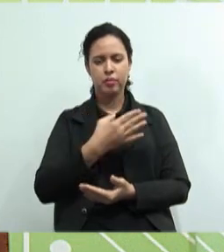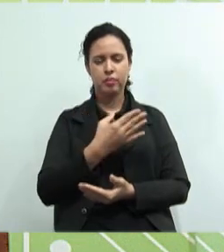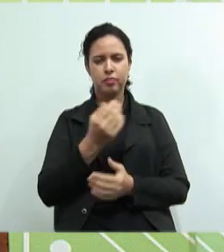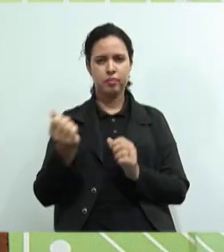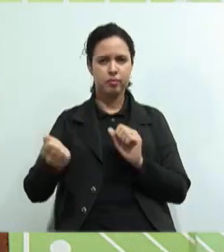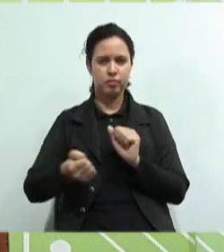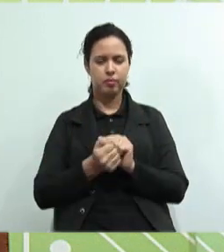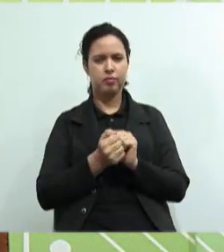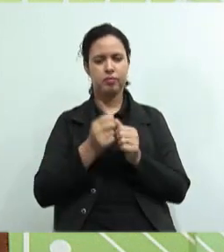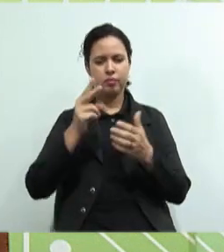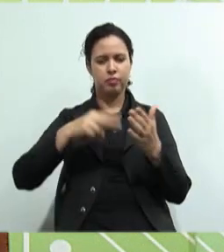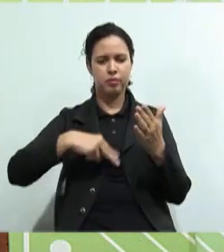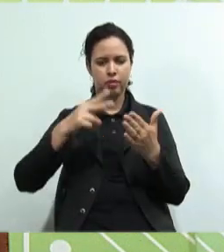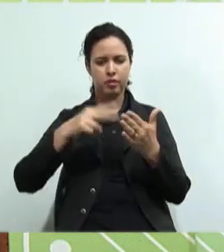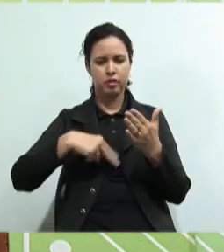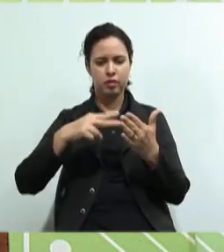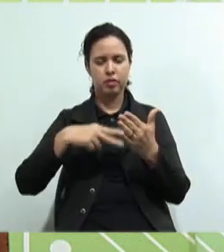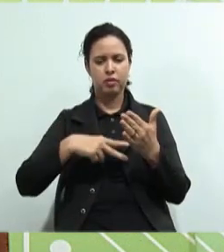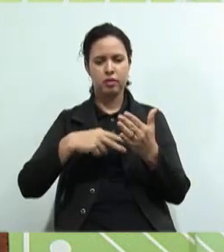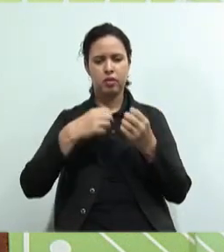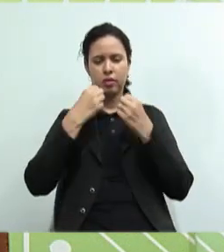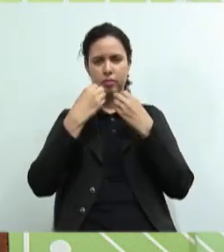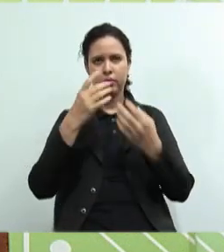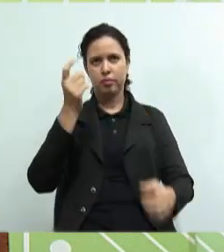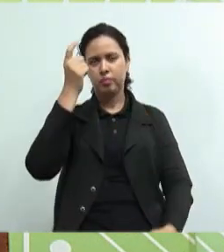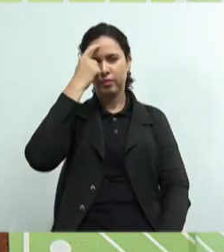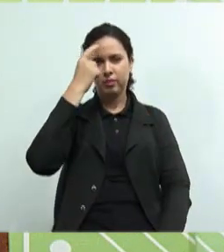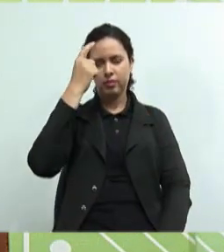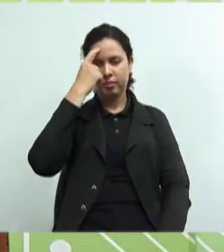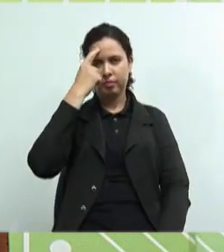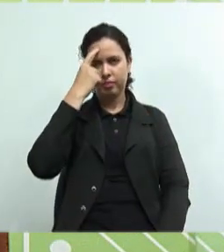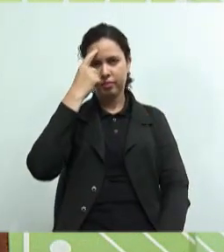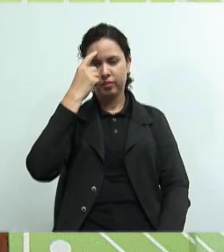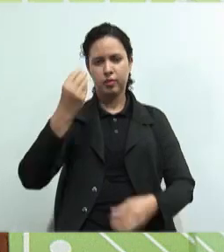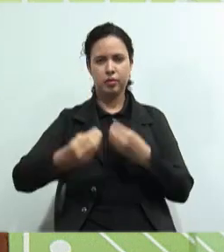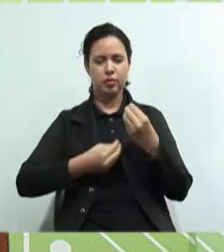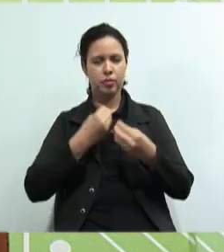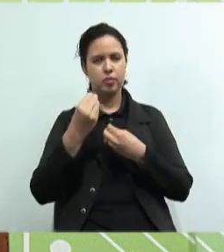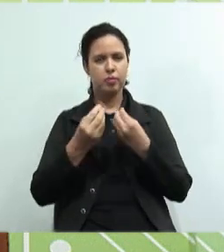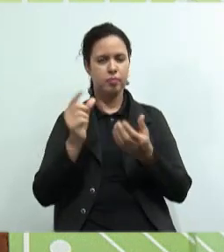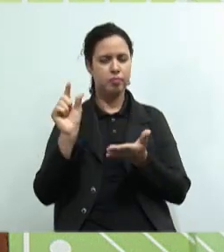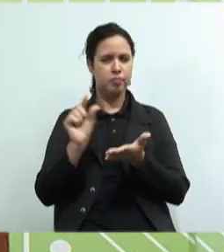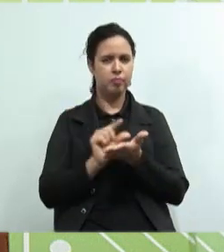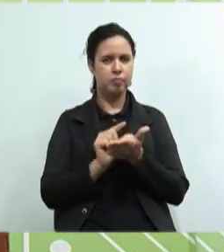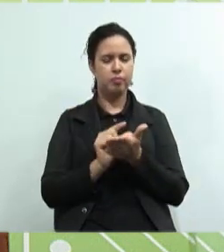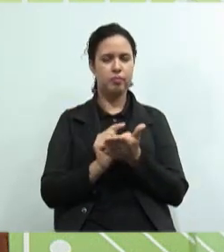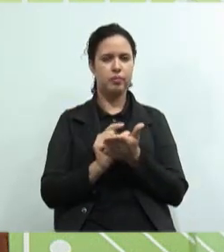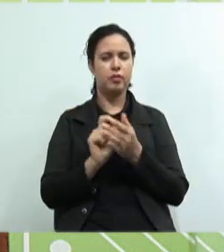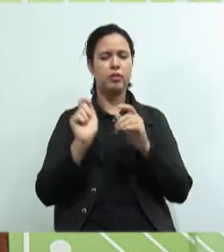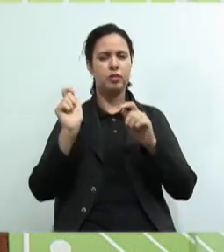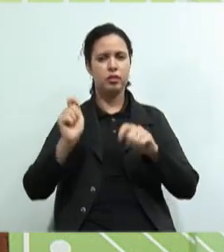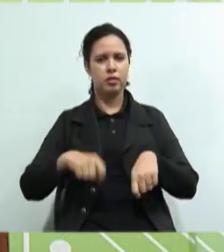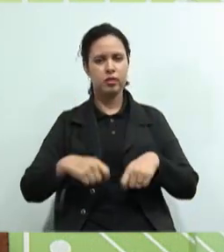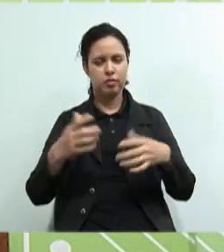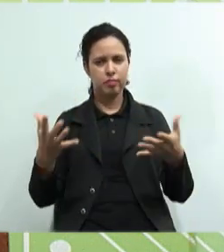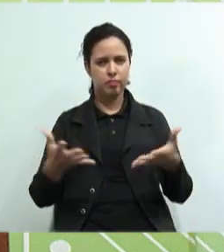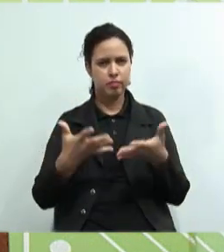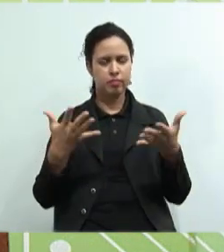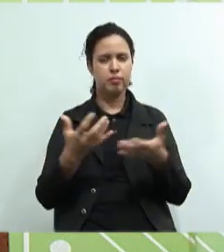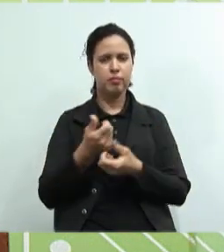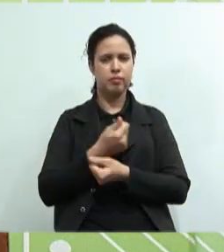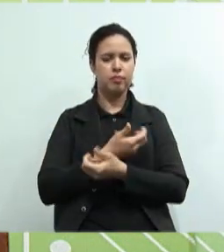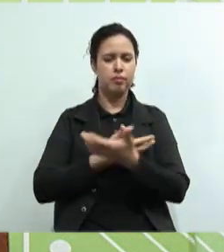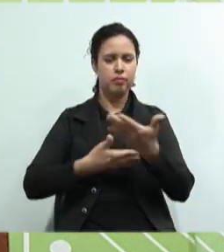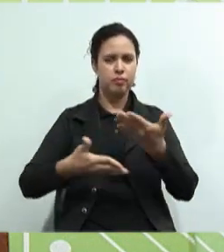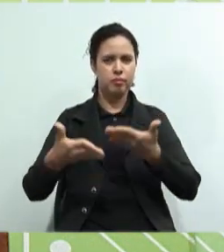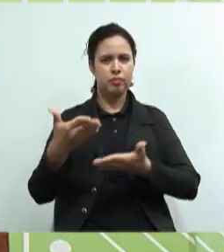ler as respostas aqui. E é muito bom pensar nisso, como que com pequenas ações a gente pode realmente incentivar a